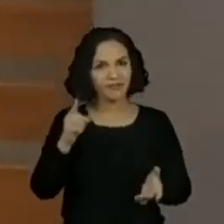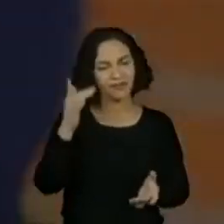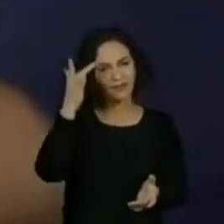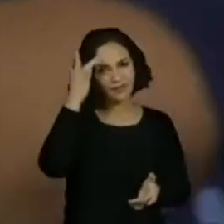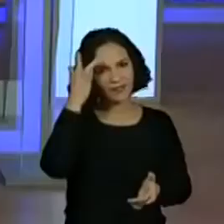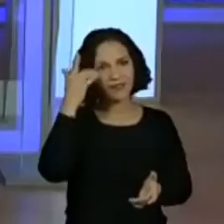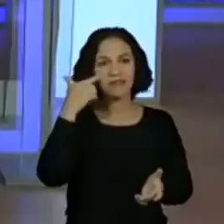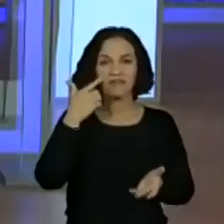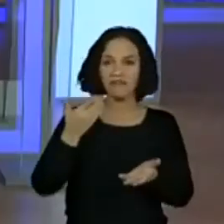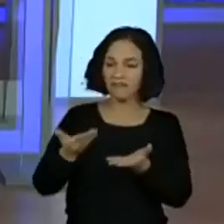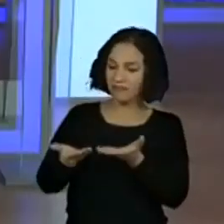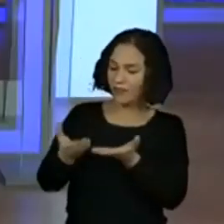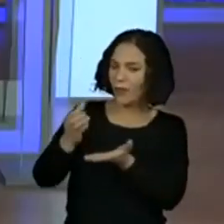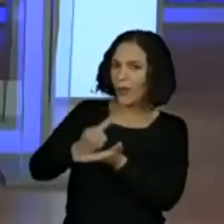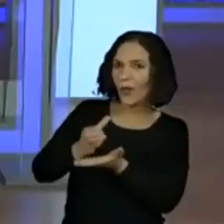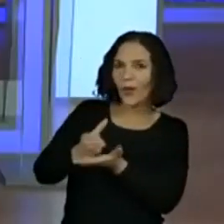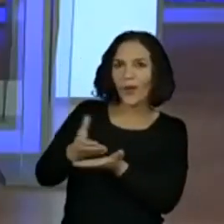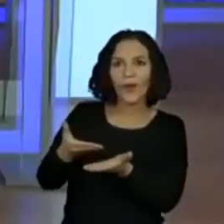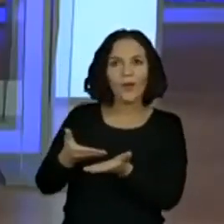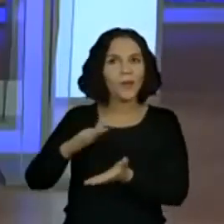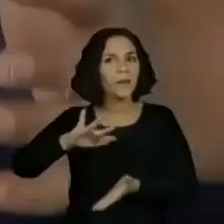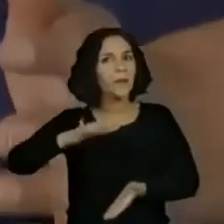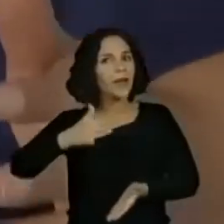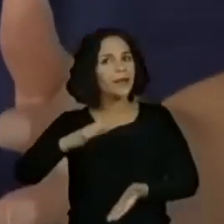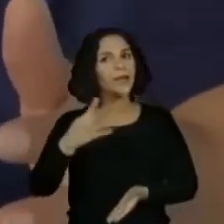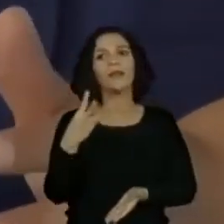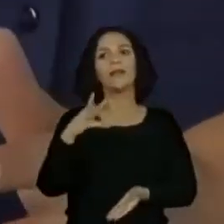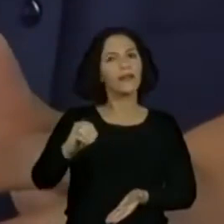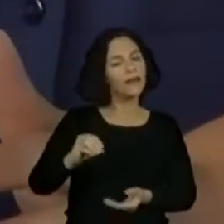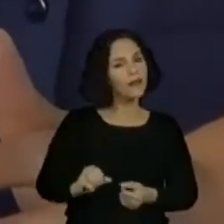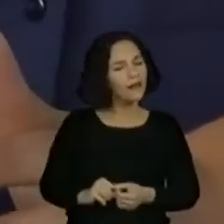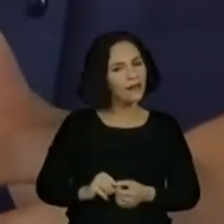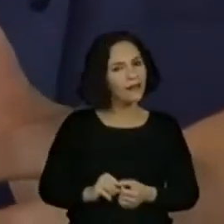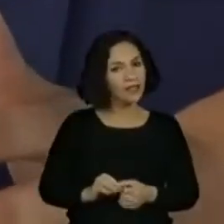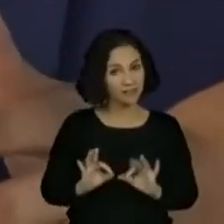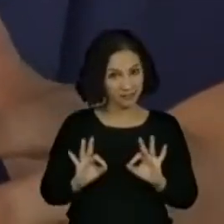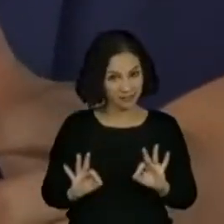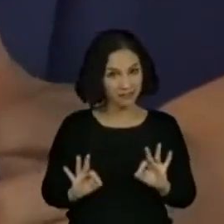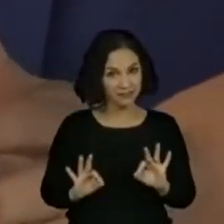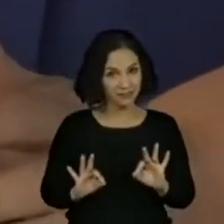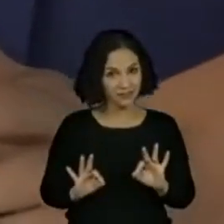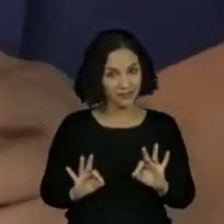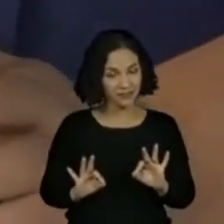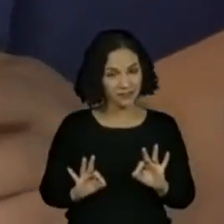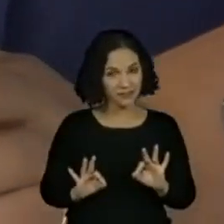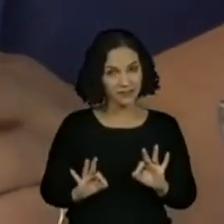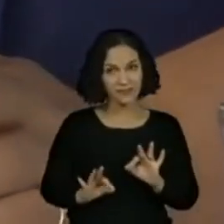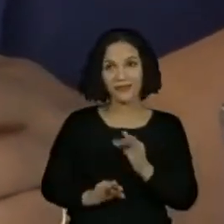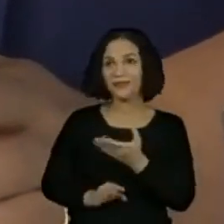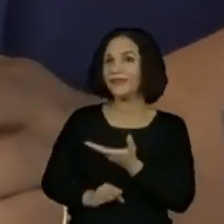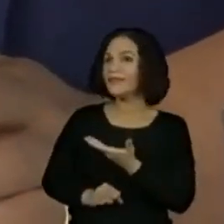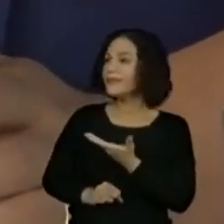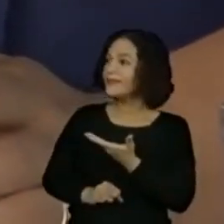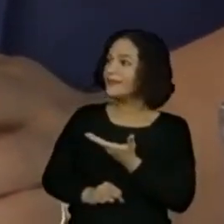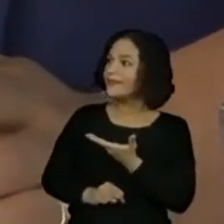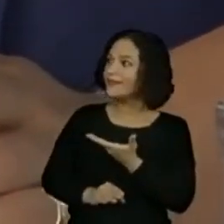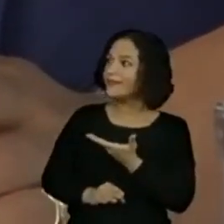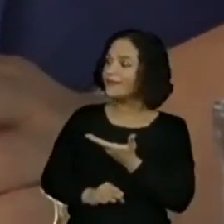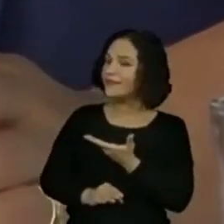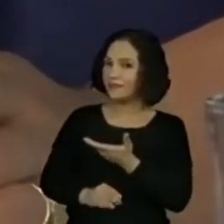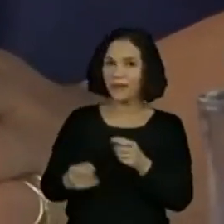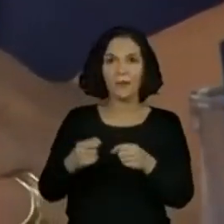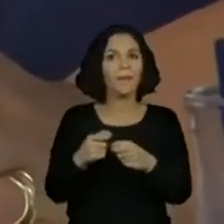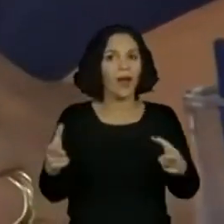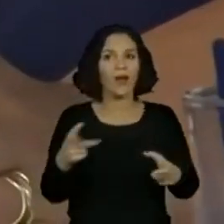que aqui neste copo nós vamos ter aproximadamente 30 palitos? É, todo mundo ali, a